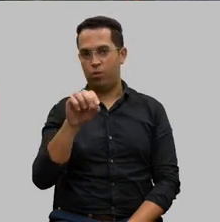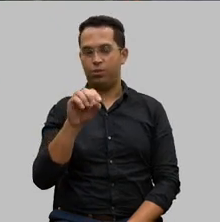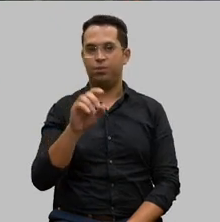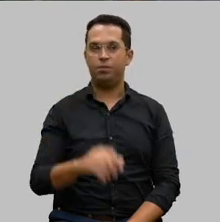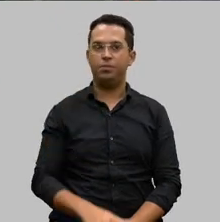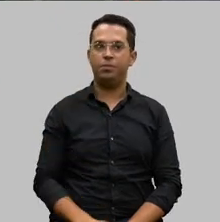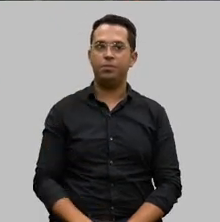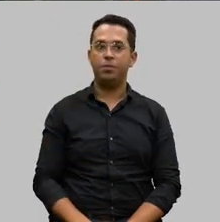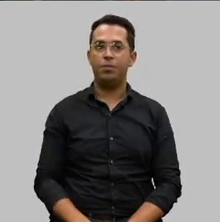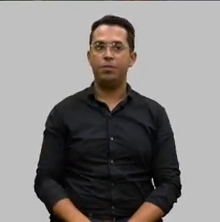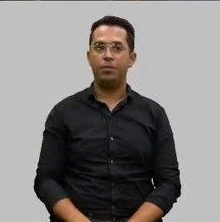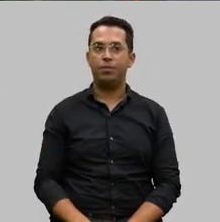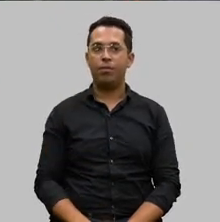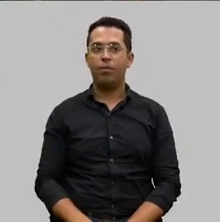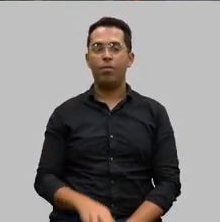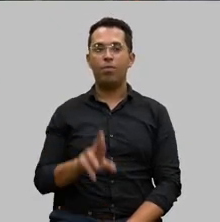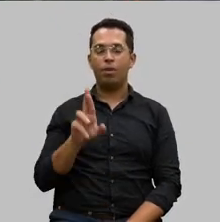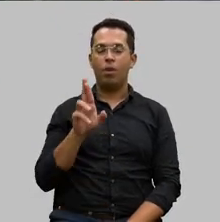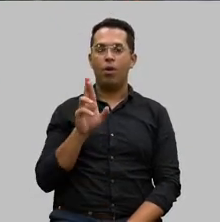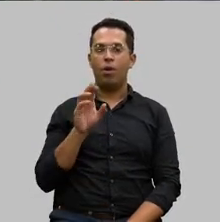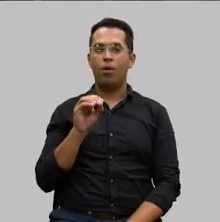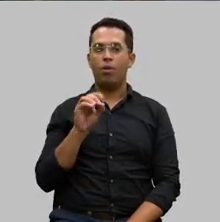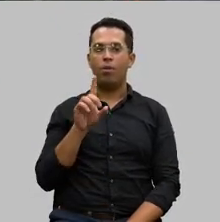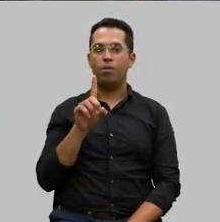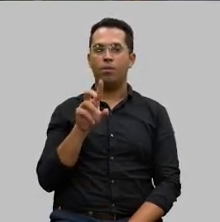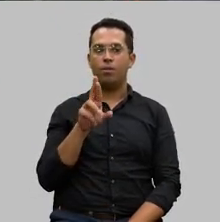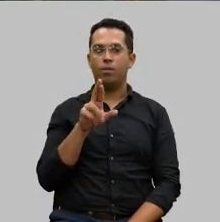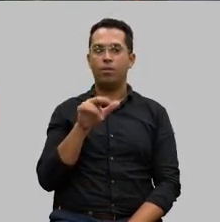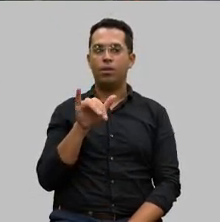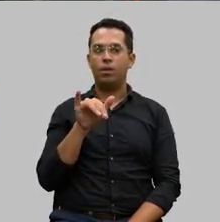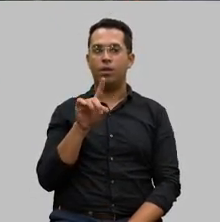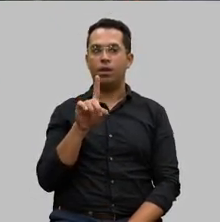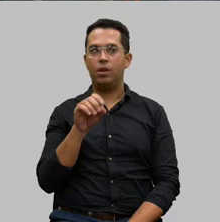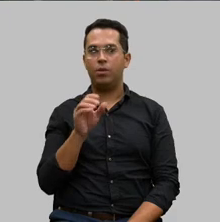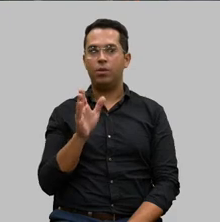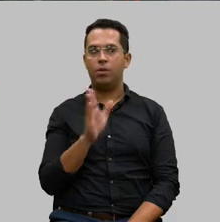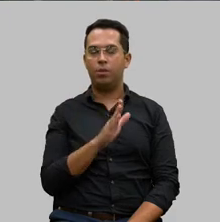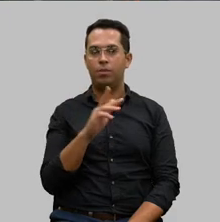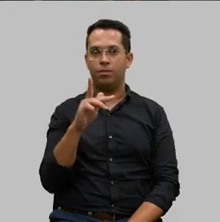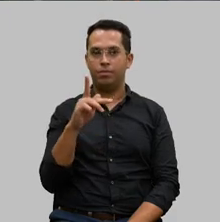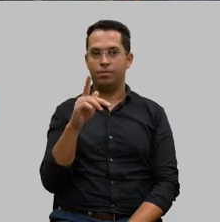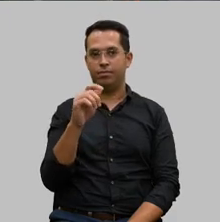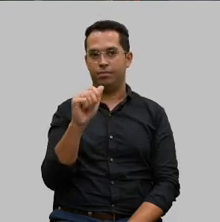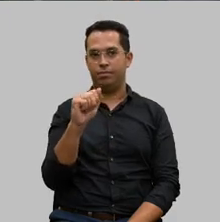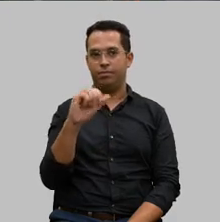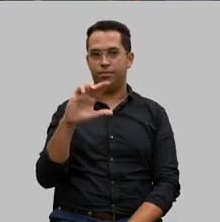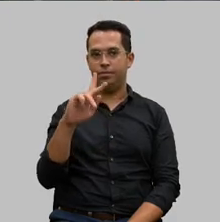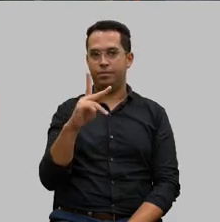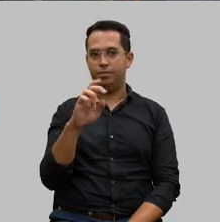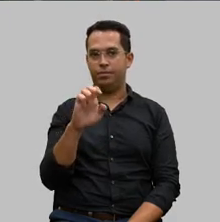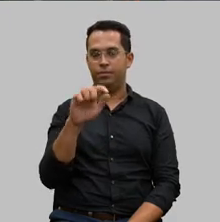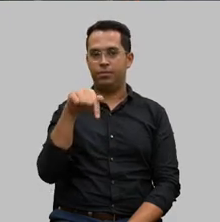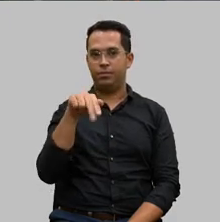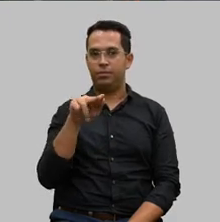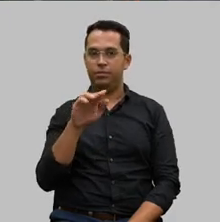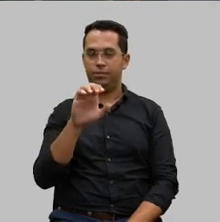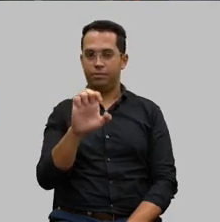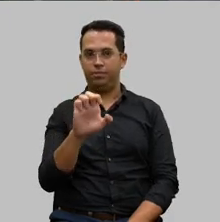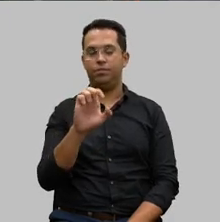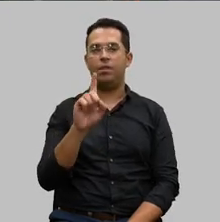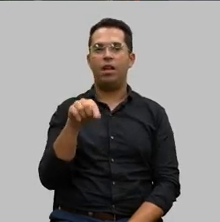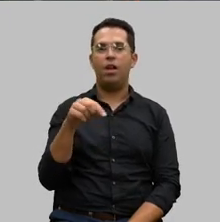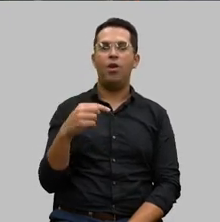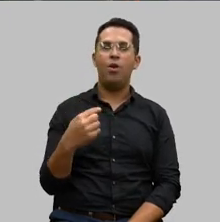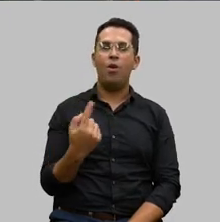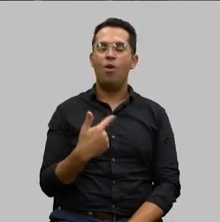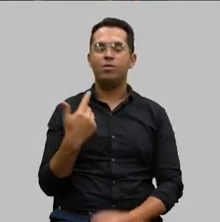à frente do Senado Brasileiro então é uma honra para todos nós mineiros temos que nos orgulhar